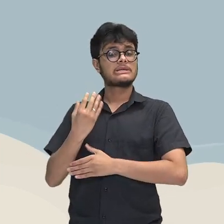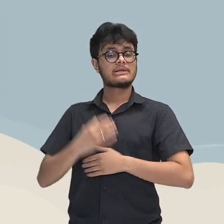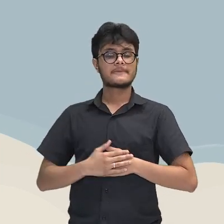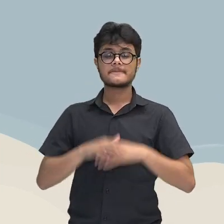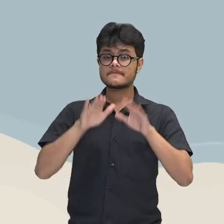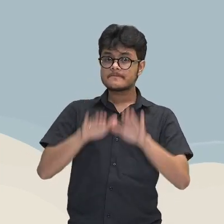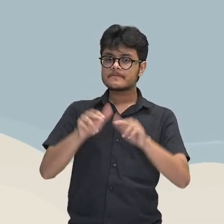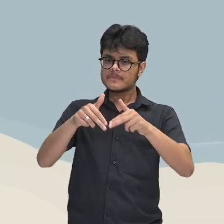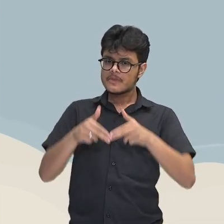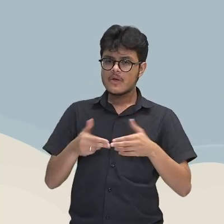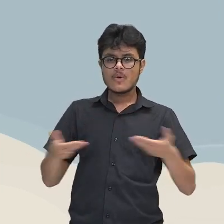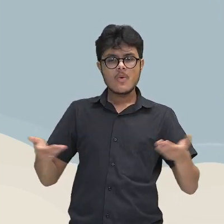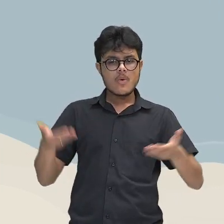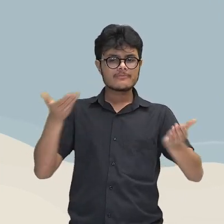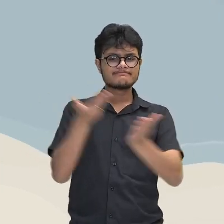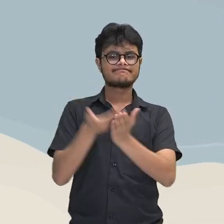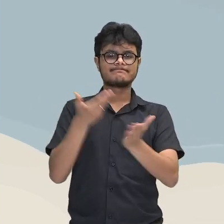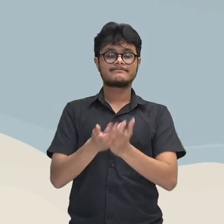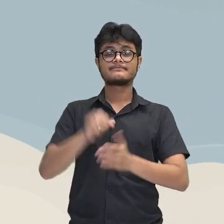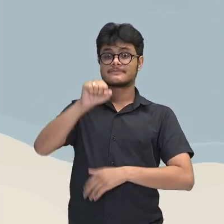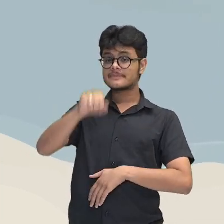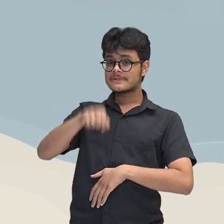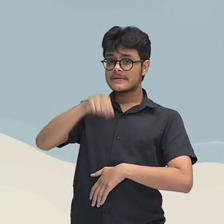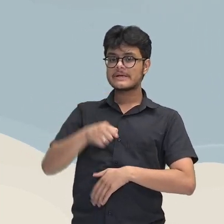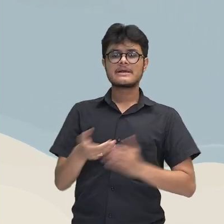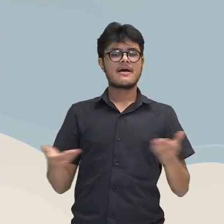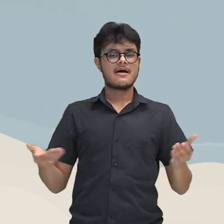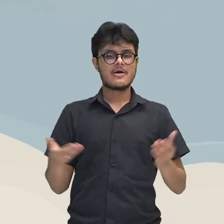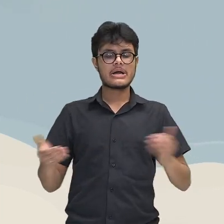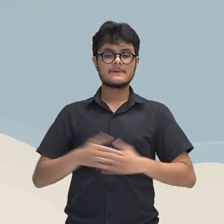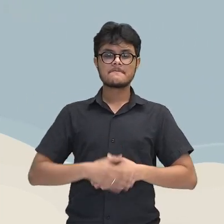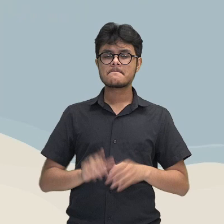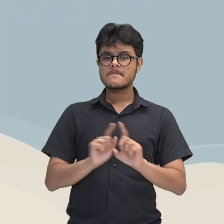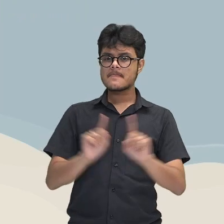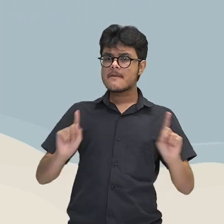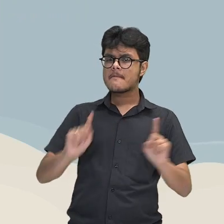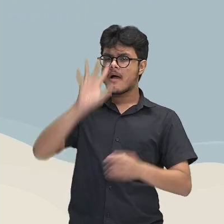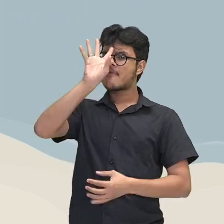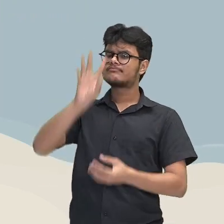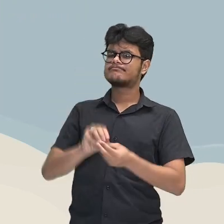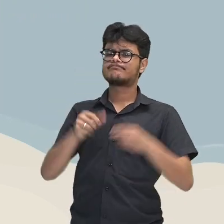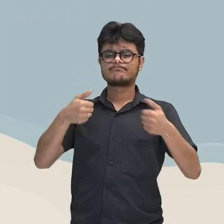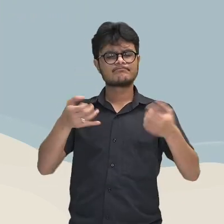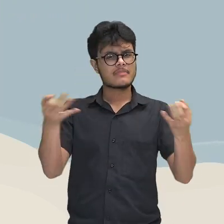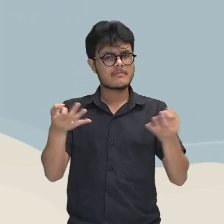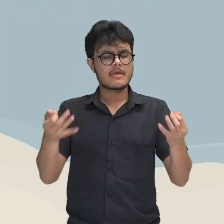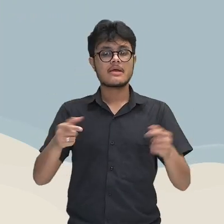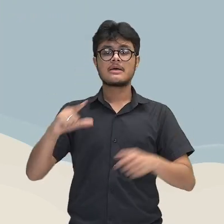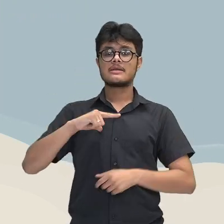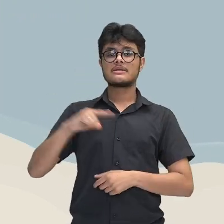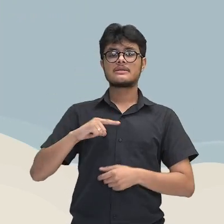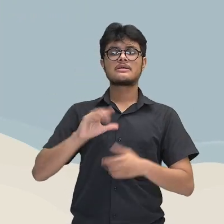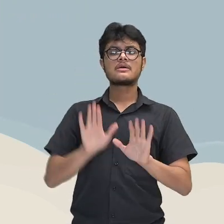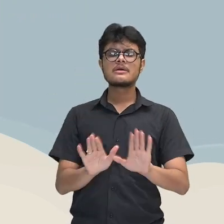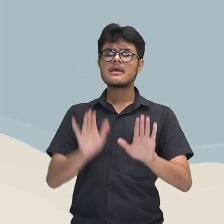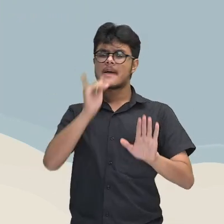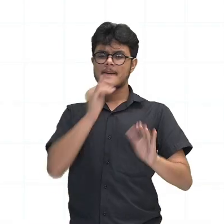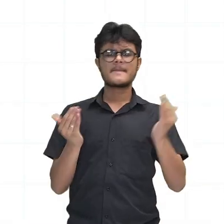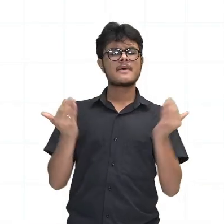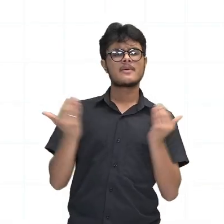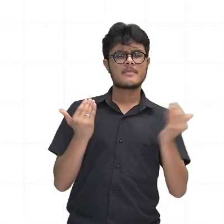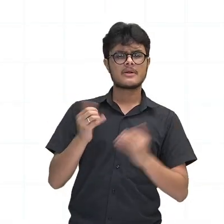que a gente vai aprender na nossa aula. Mas para que vocês entendam melhor, eu trouxe aqui uma